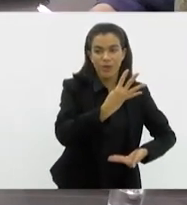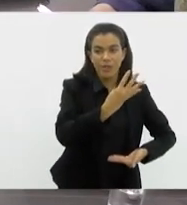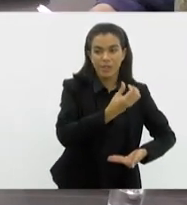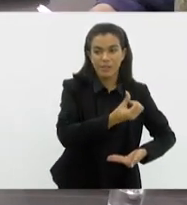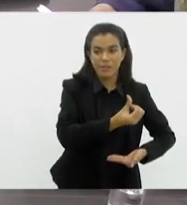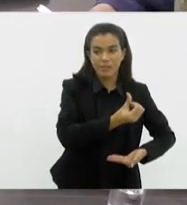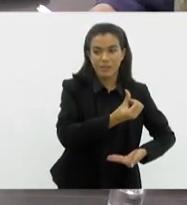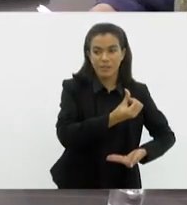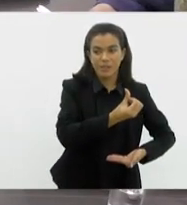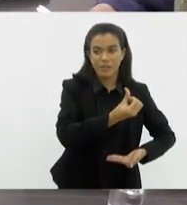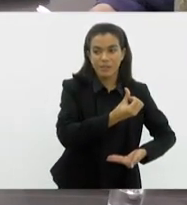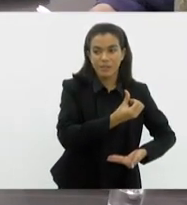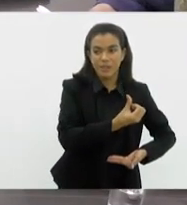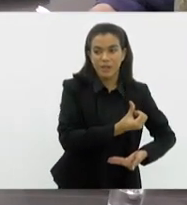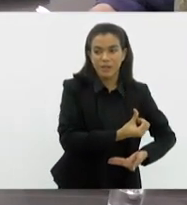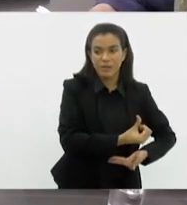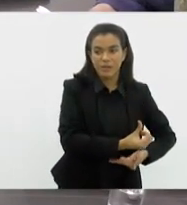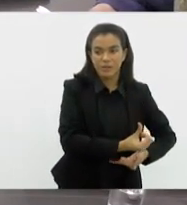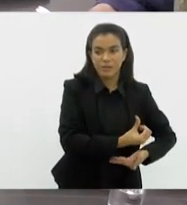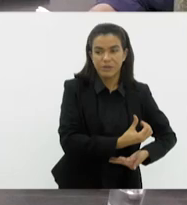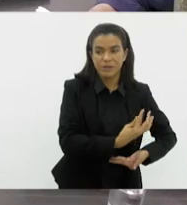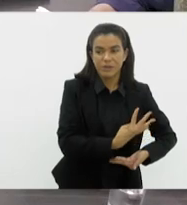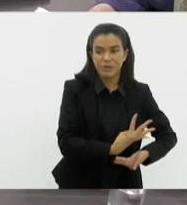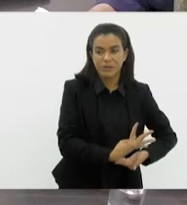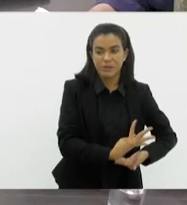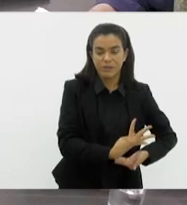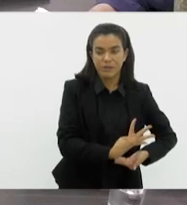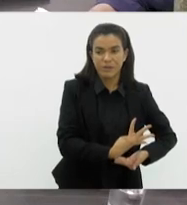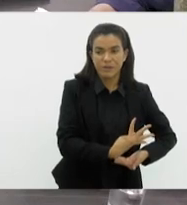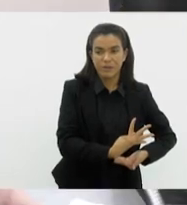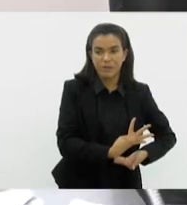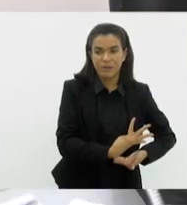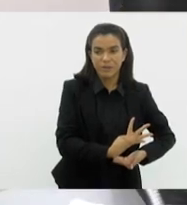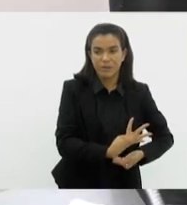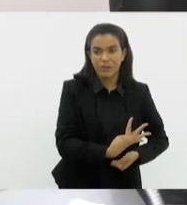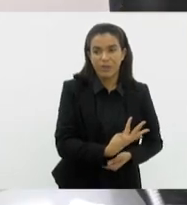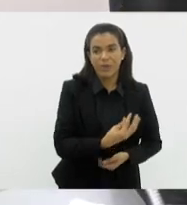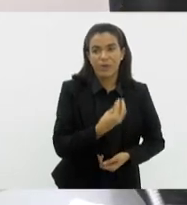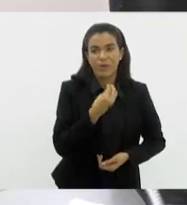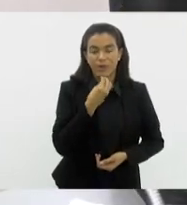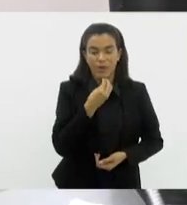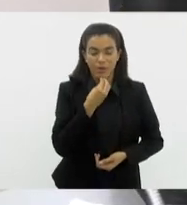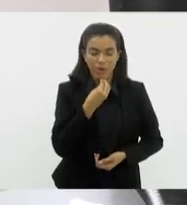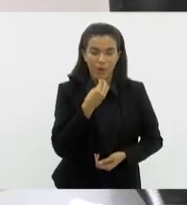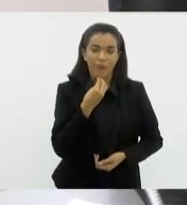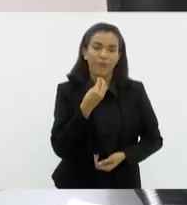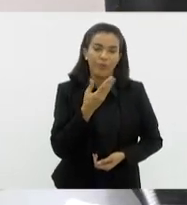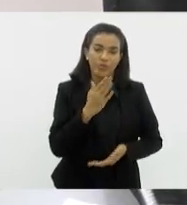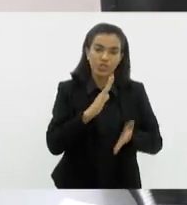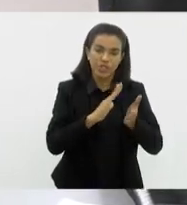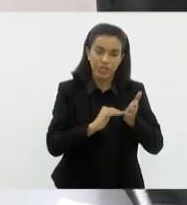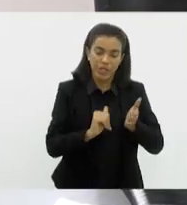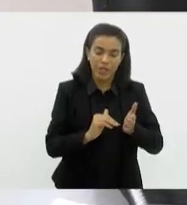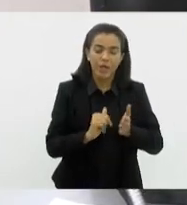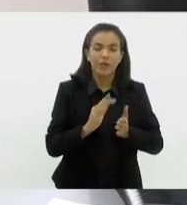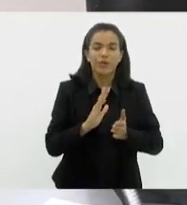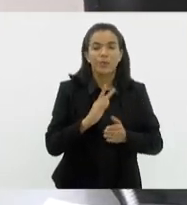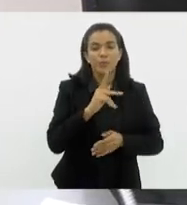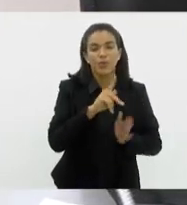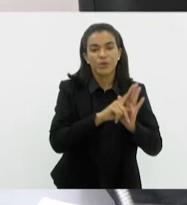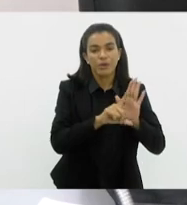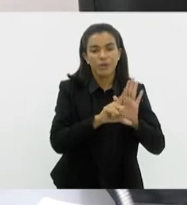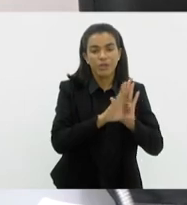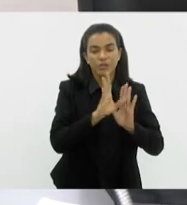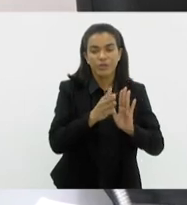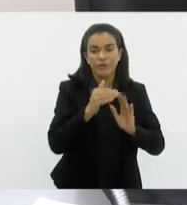46 ao 64, ressalvados, por óbvio, os projetos que a gente já fez a votação aqui